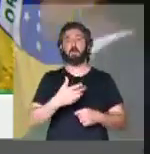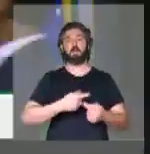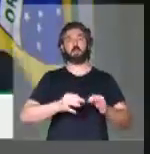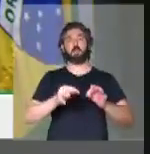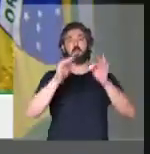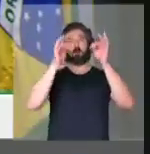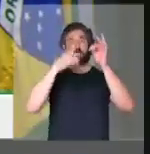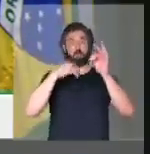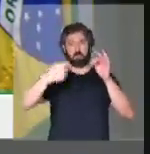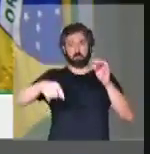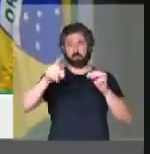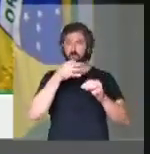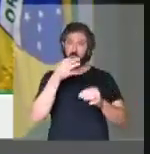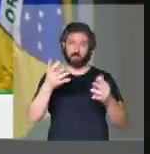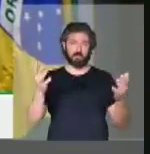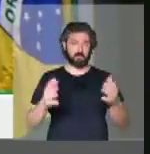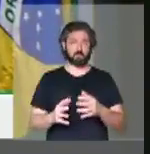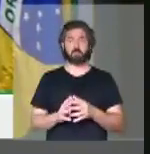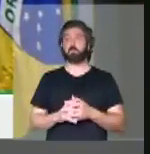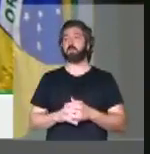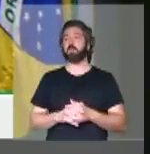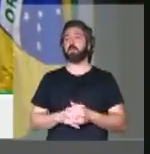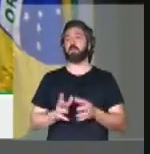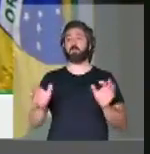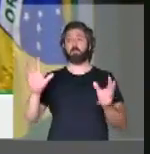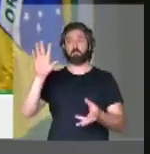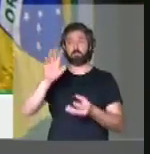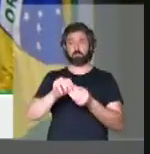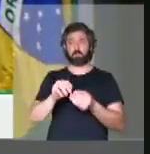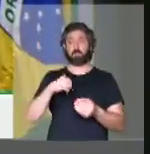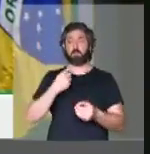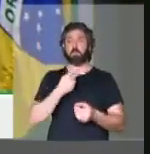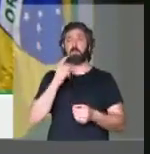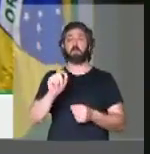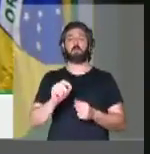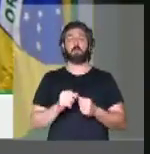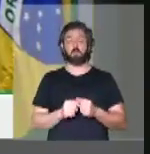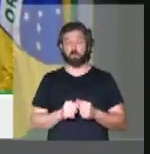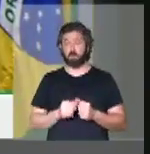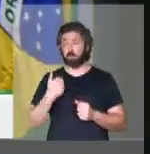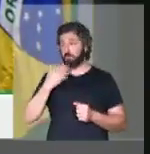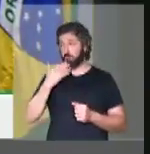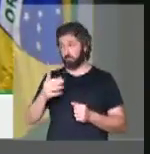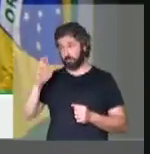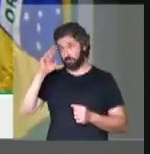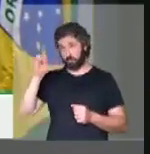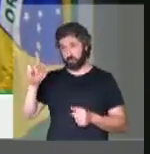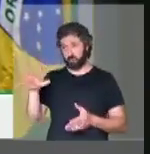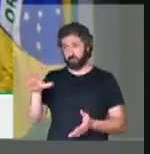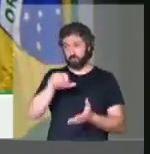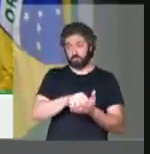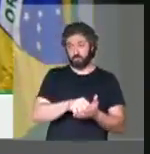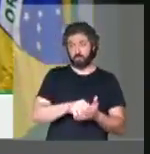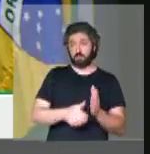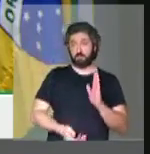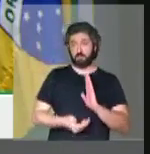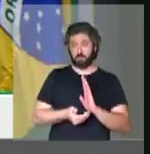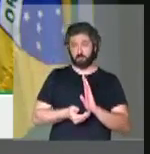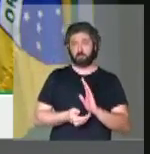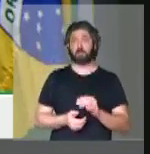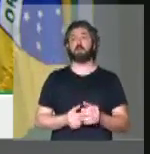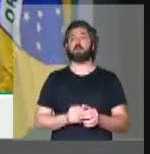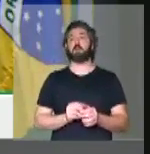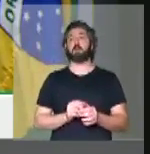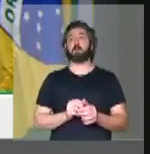meu caso, eu comentar. Apenas, senhor presidente, só para encerrar, eu diria aqui e vou pedir a Vossa Excelência a transcrição nos anais da